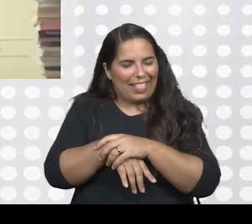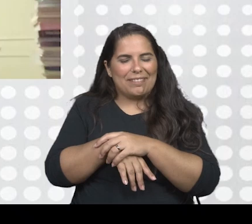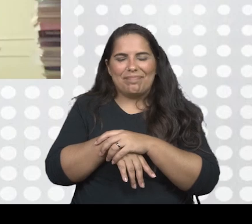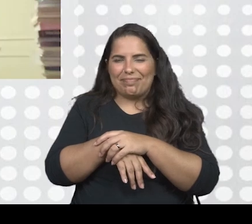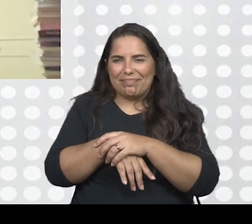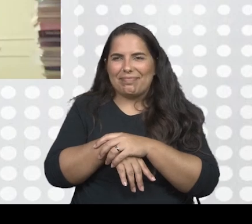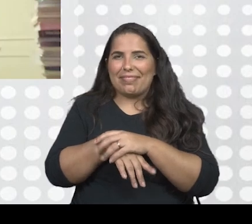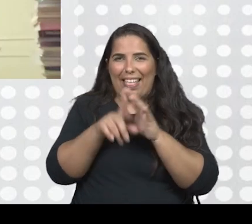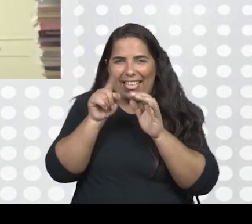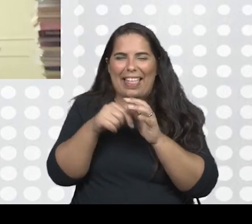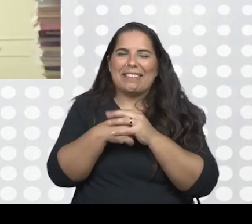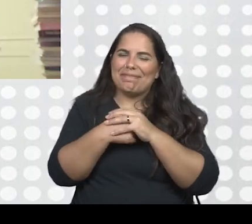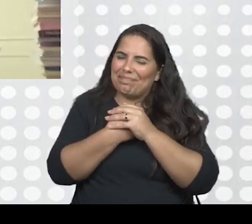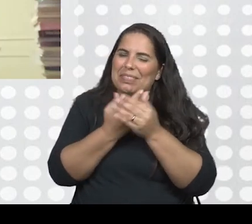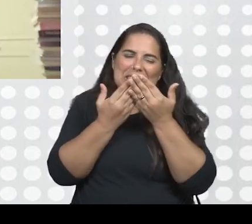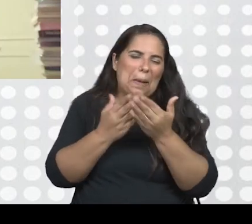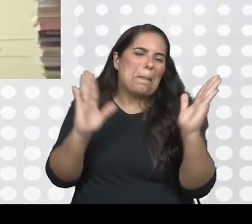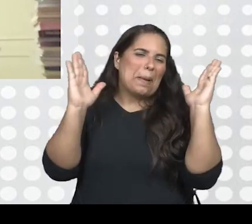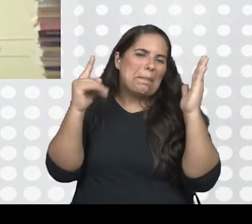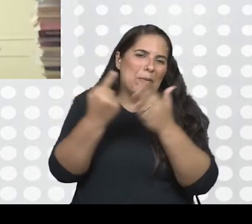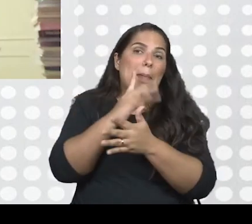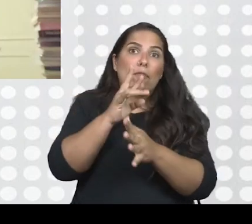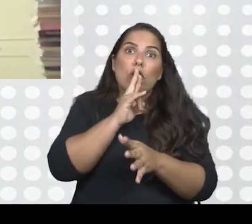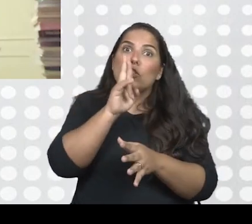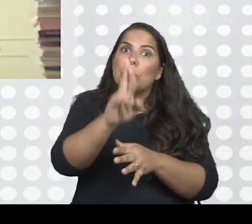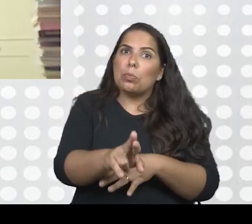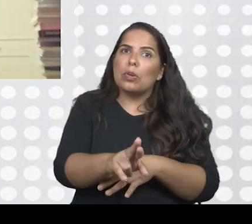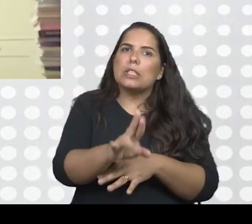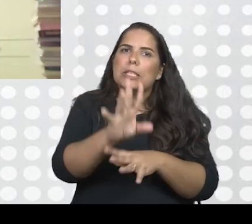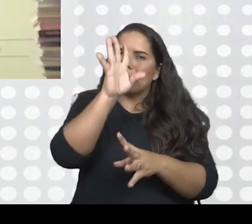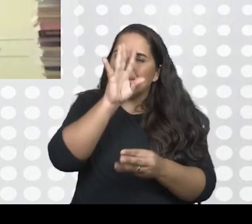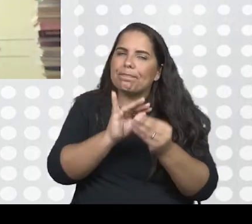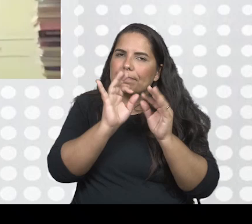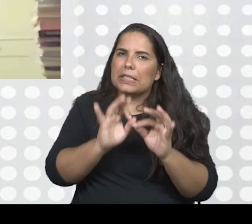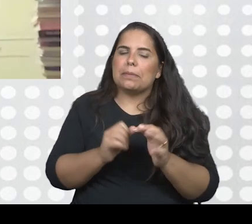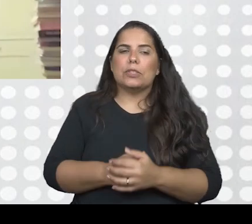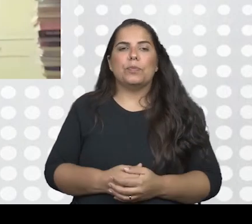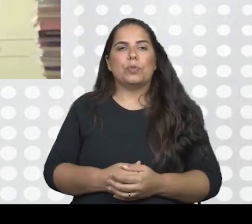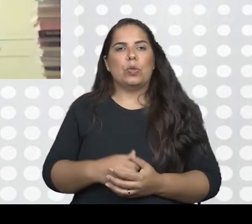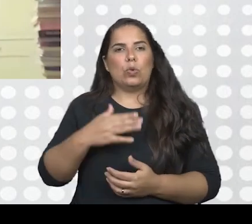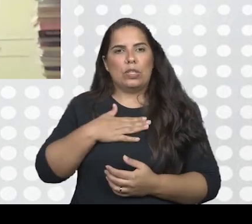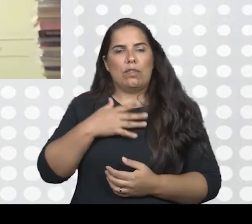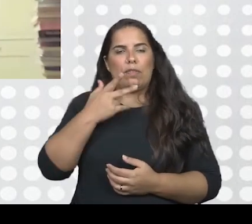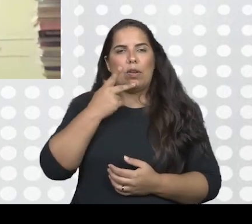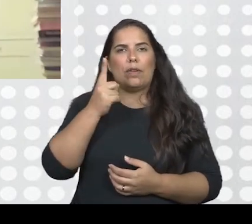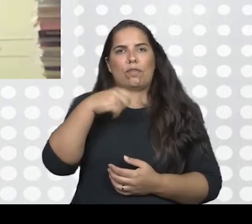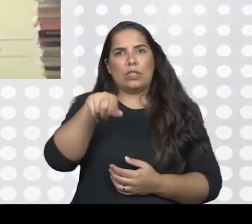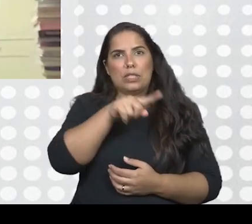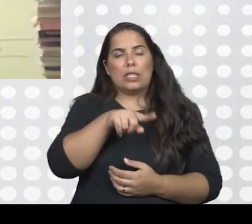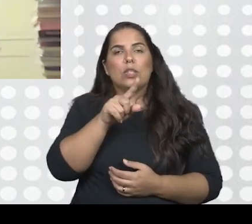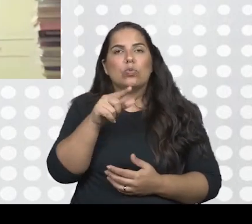todas. É a mais ampla de todas, mas eu vou respondê-la muito sucintamente. Eu gostaria de dizer para vocês